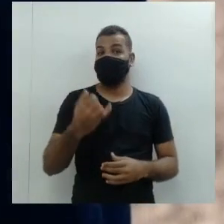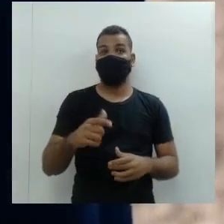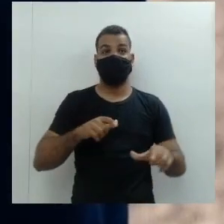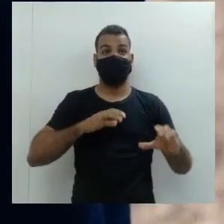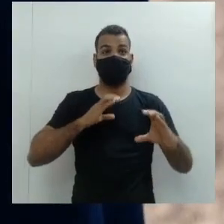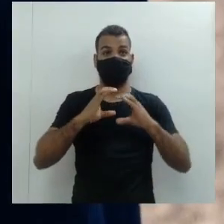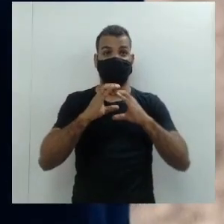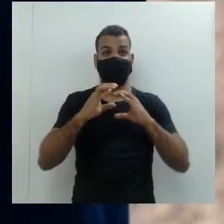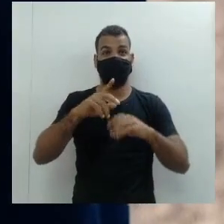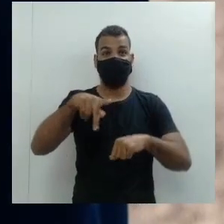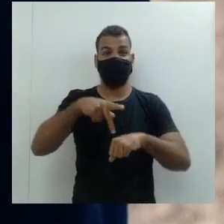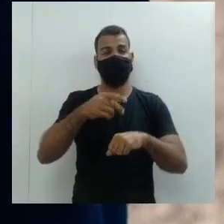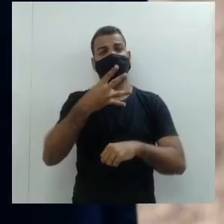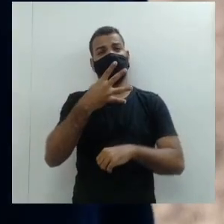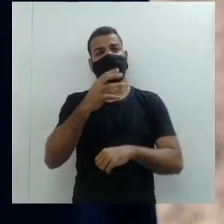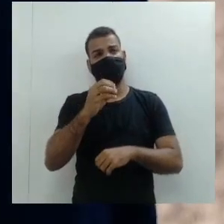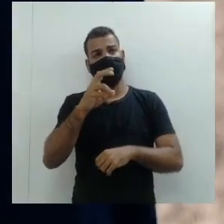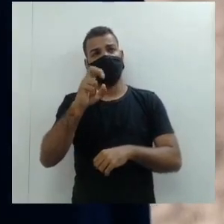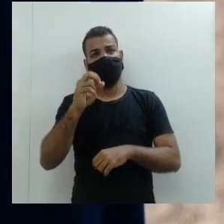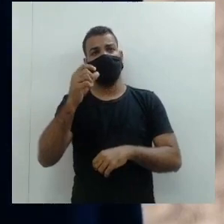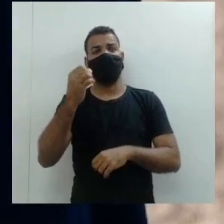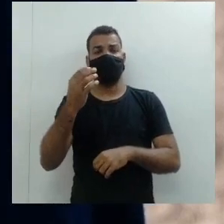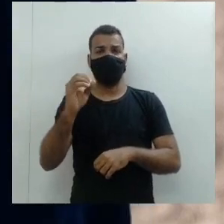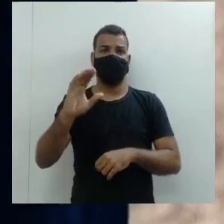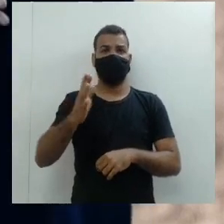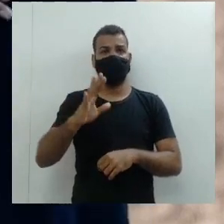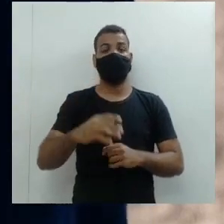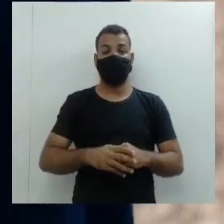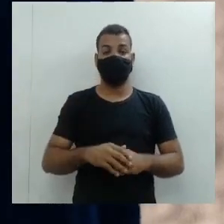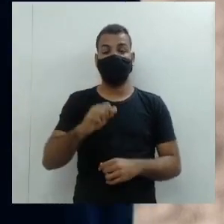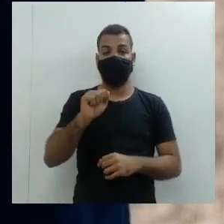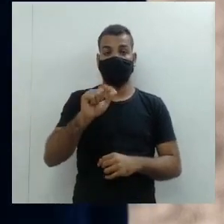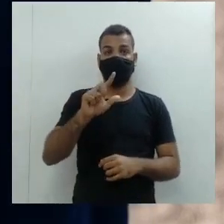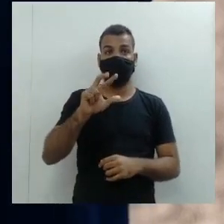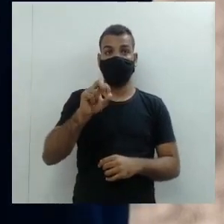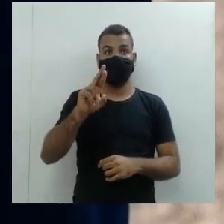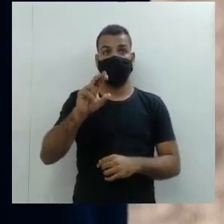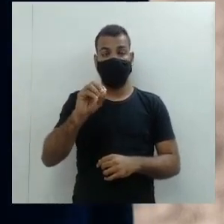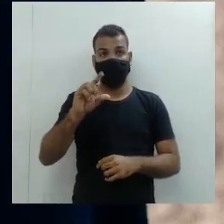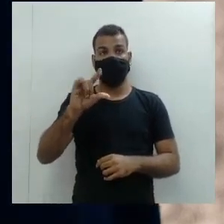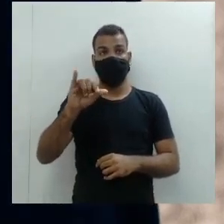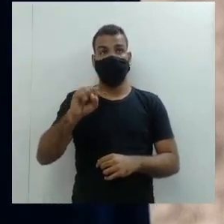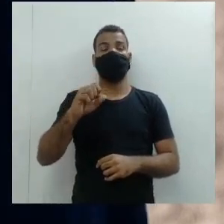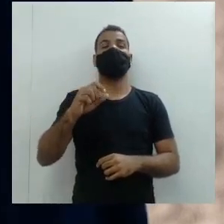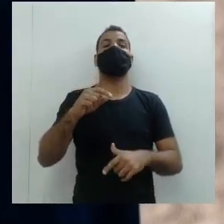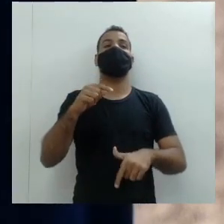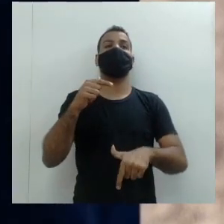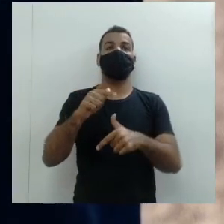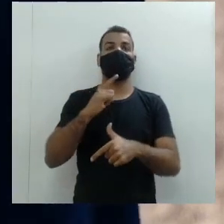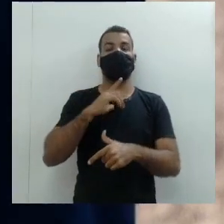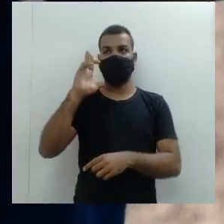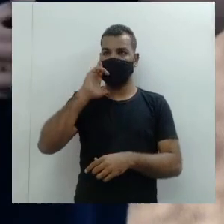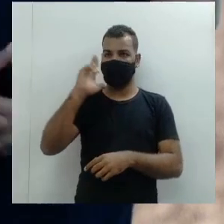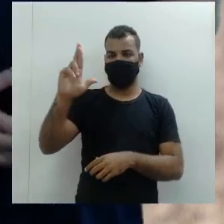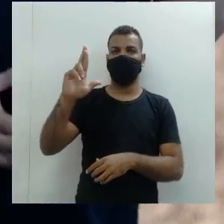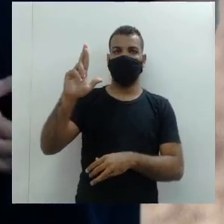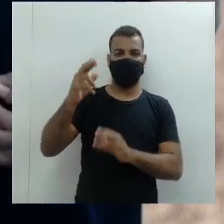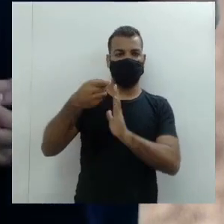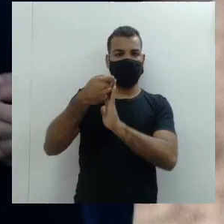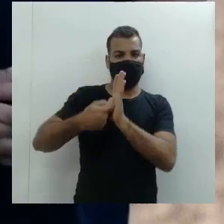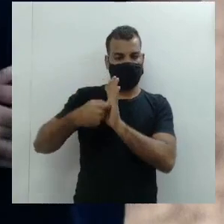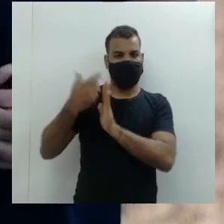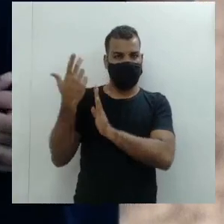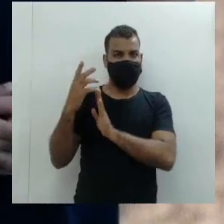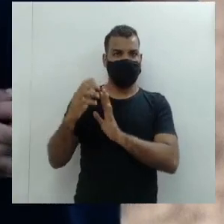décadas de 40, 50 e 60, e o Álvaro Lins trabalhou para o Diários Associados, inclusive foi diretor de redação dos Diários